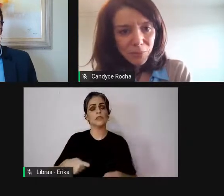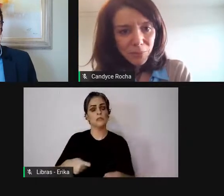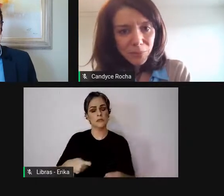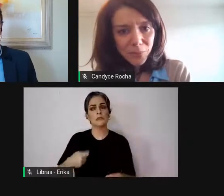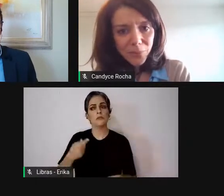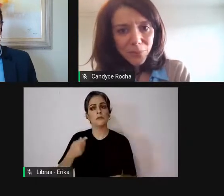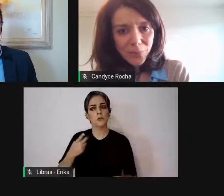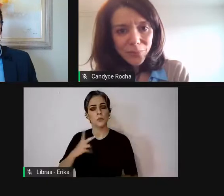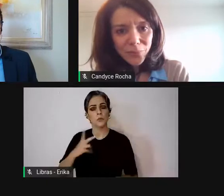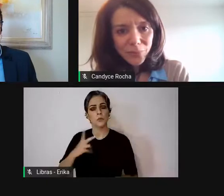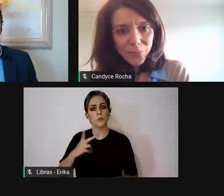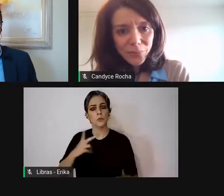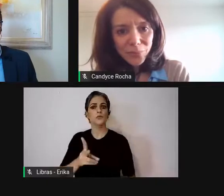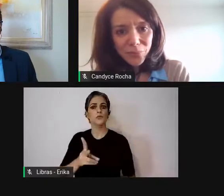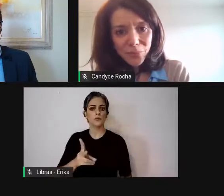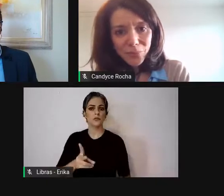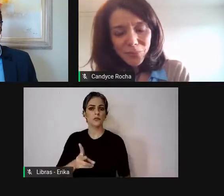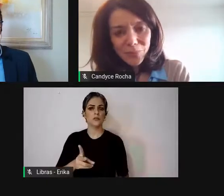são 2 anos, mas